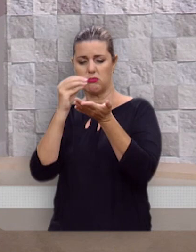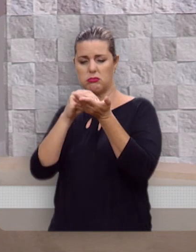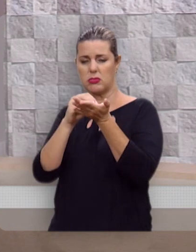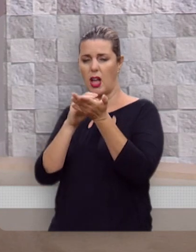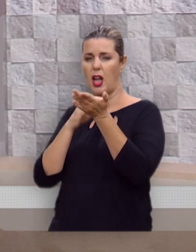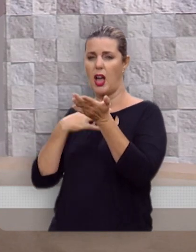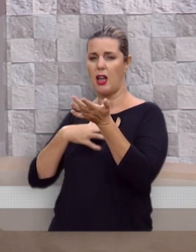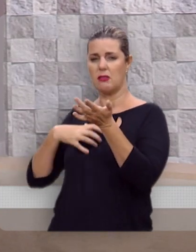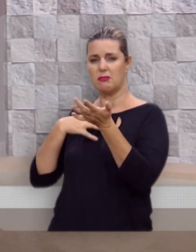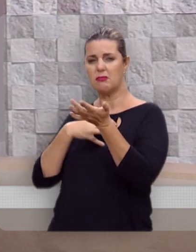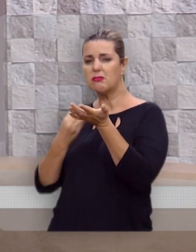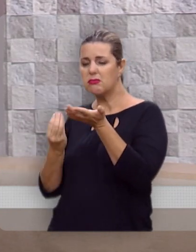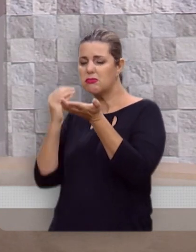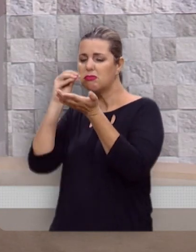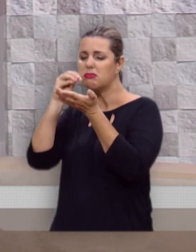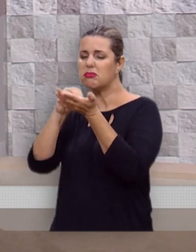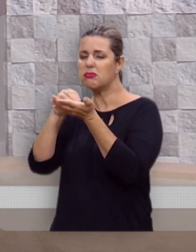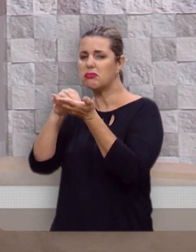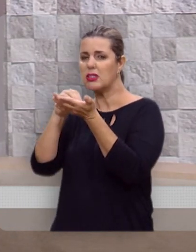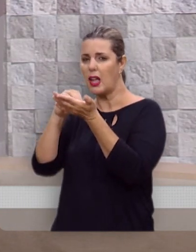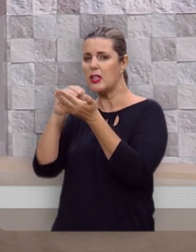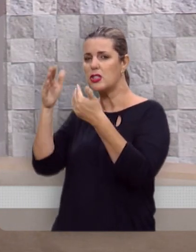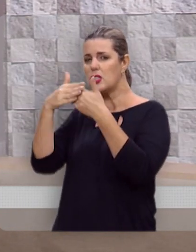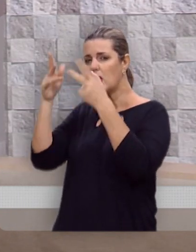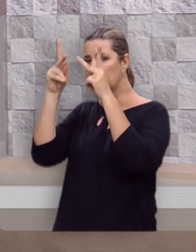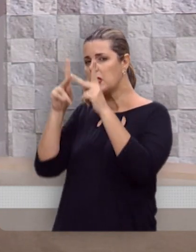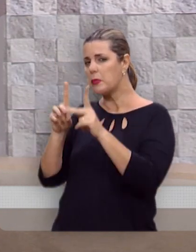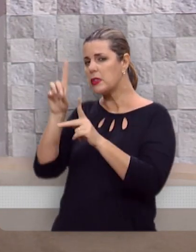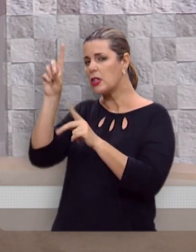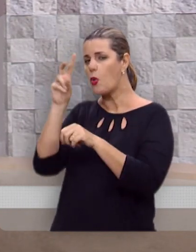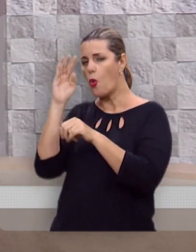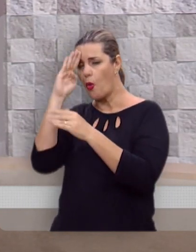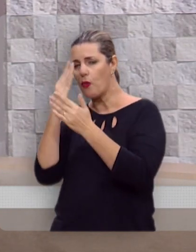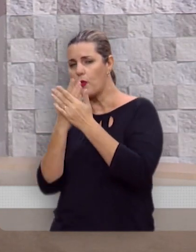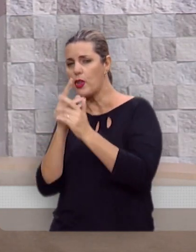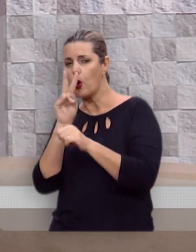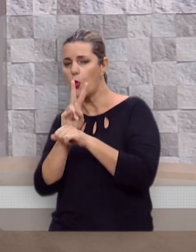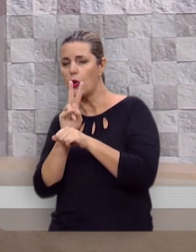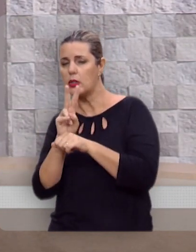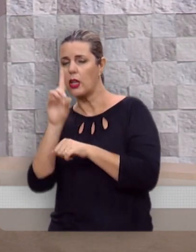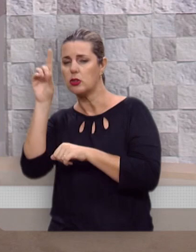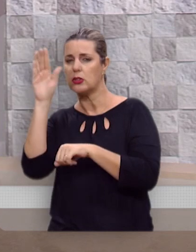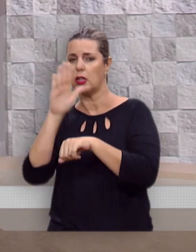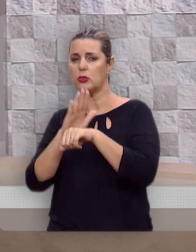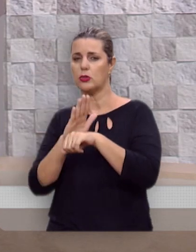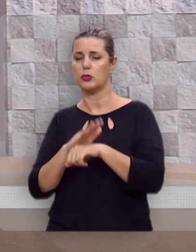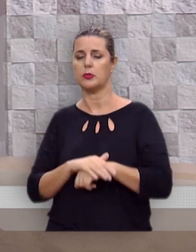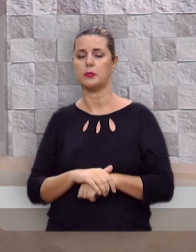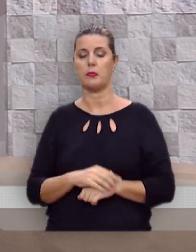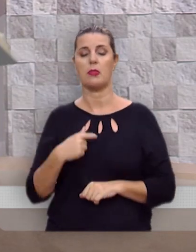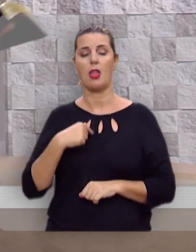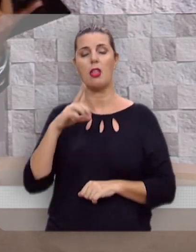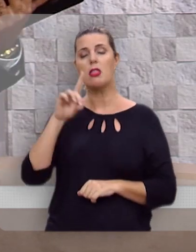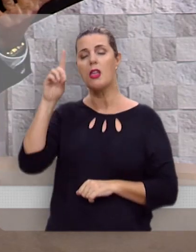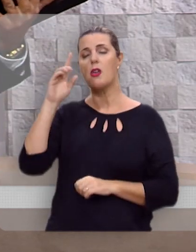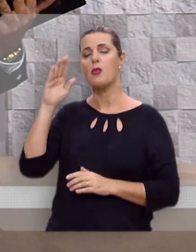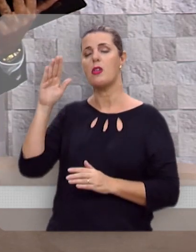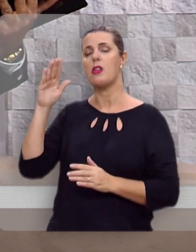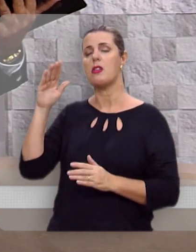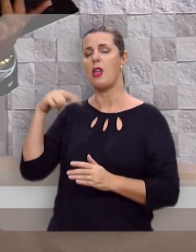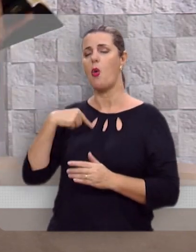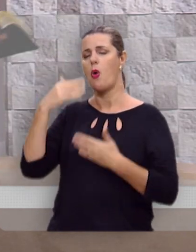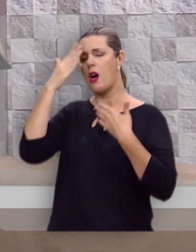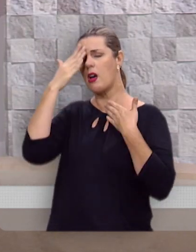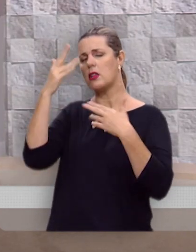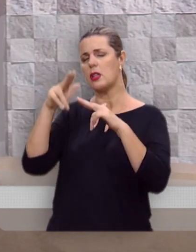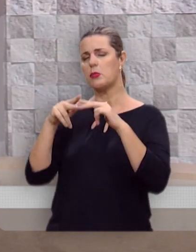dores, sua ansiedade aos pés do Senhor Jesus e confiasse no cuidado de Deus por sua vida. Deus, eu te agradeço